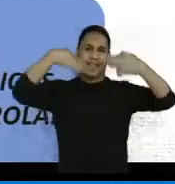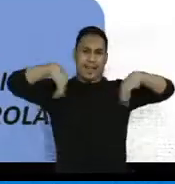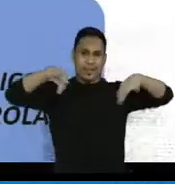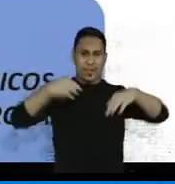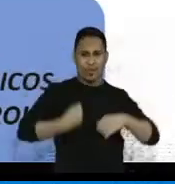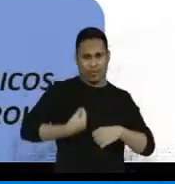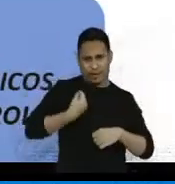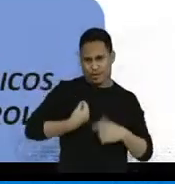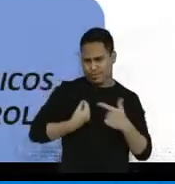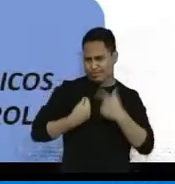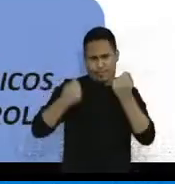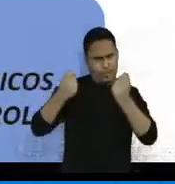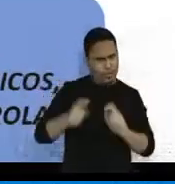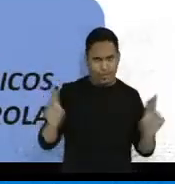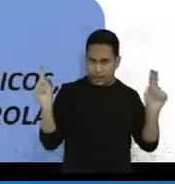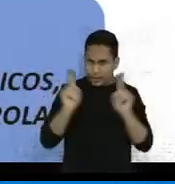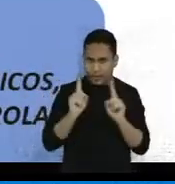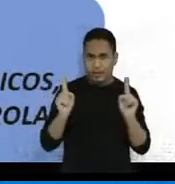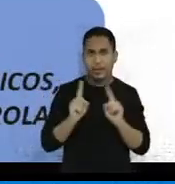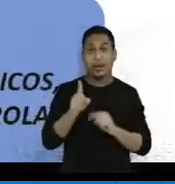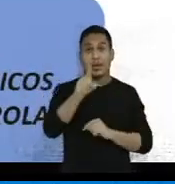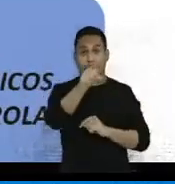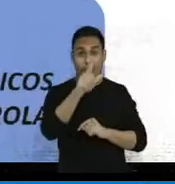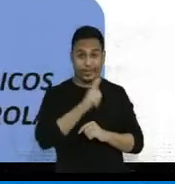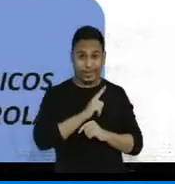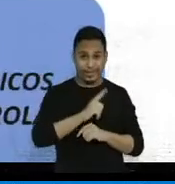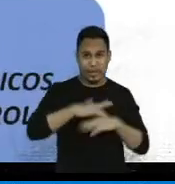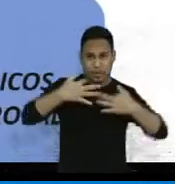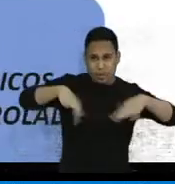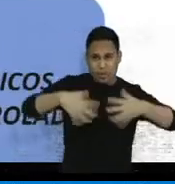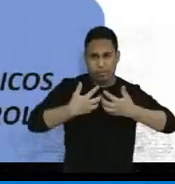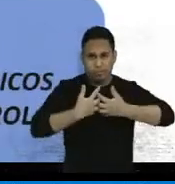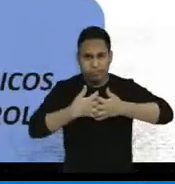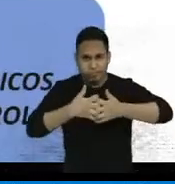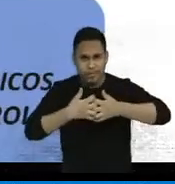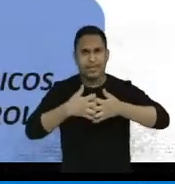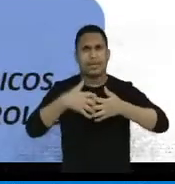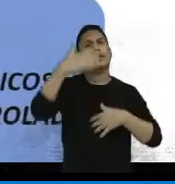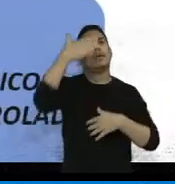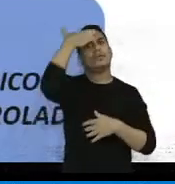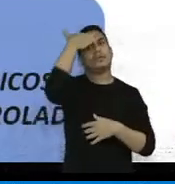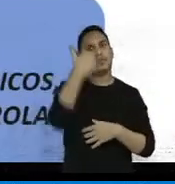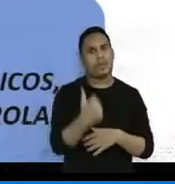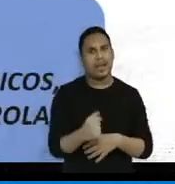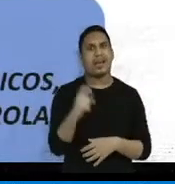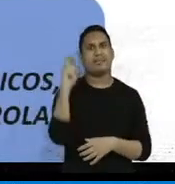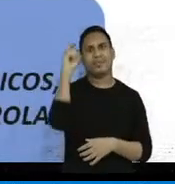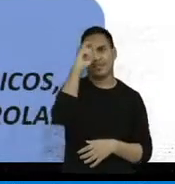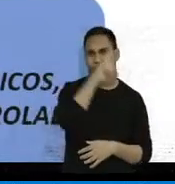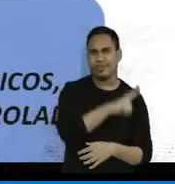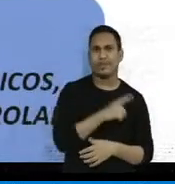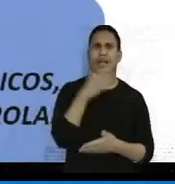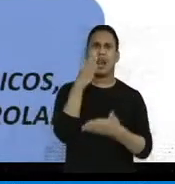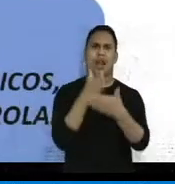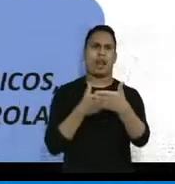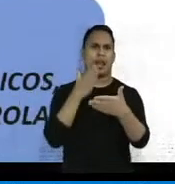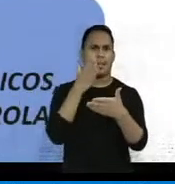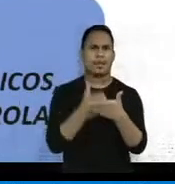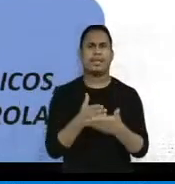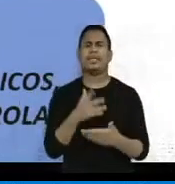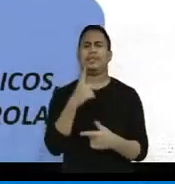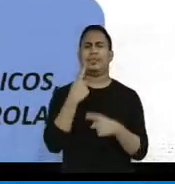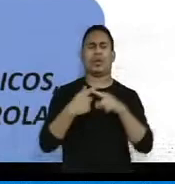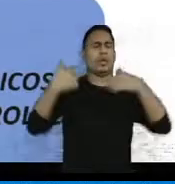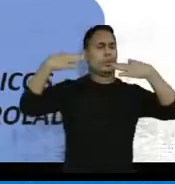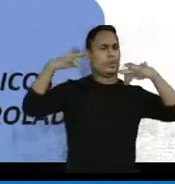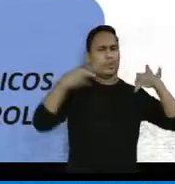fibromialgia sabe como é limitante quando a pessoa está em crise. Quem tem fibromialgia sabe como,